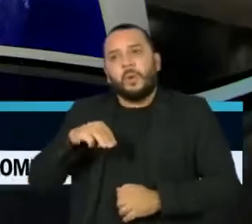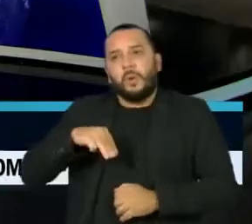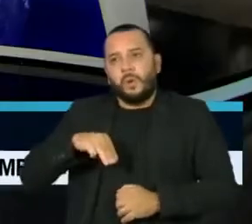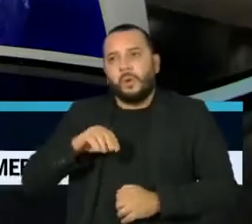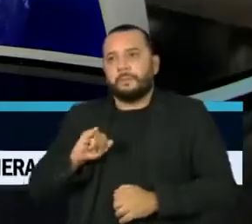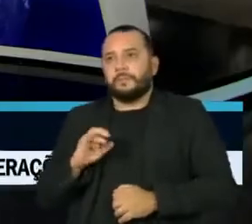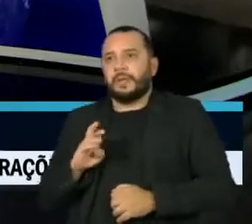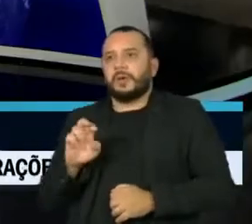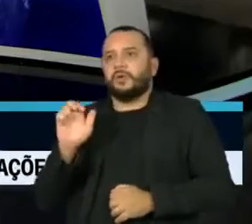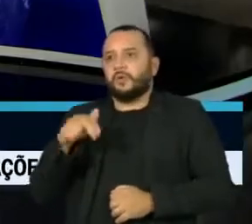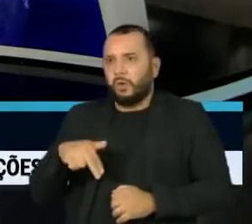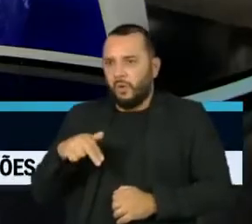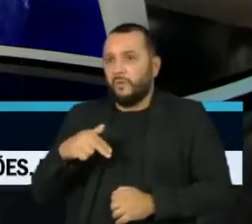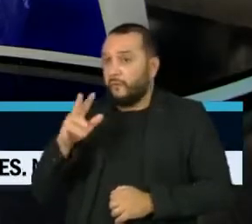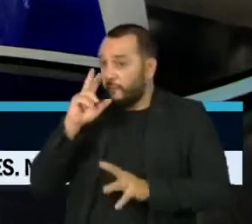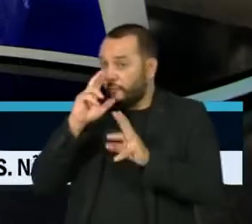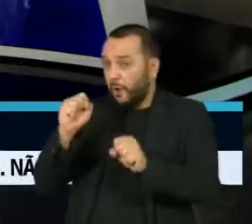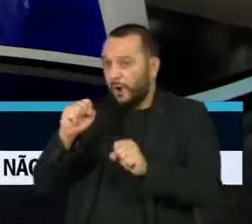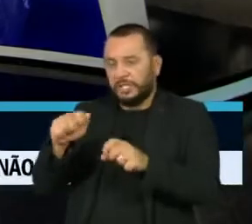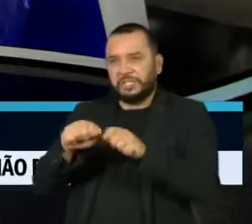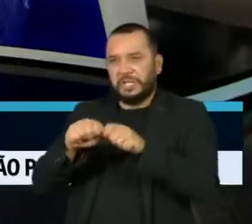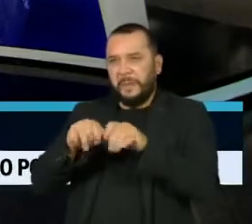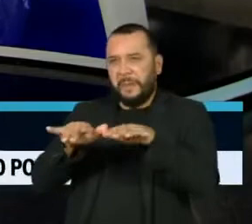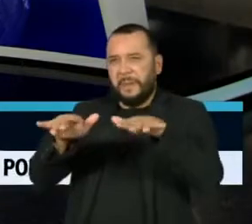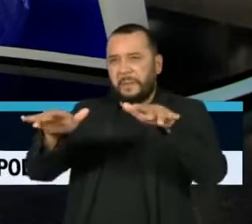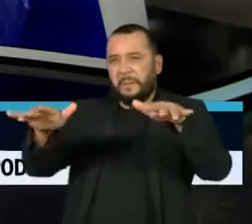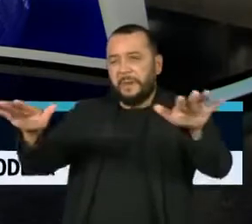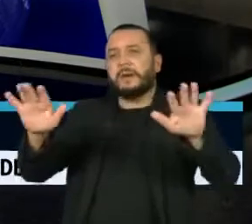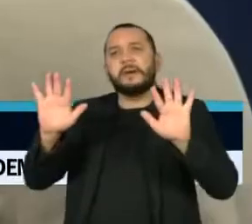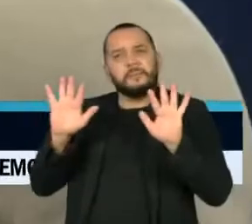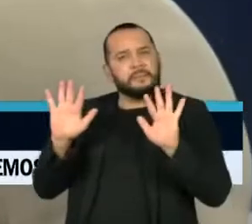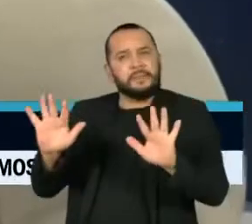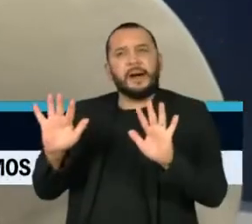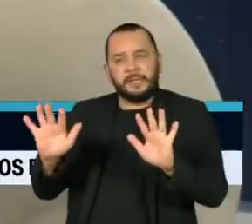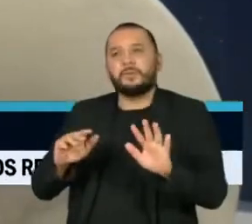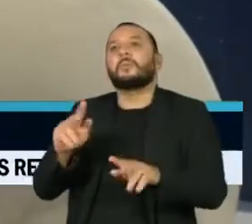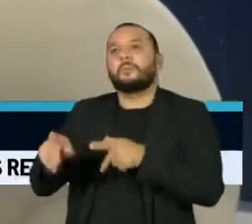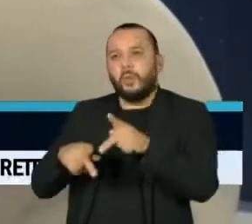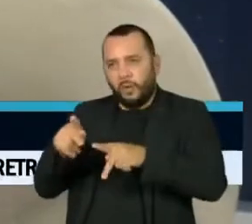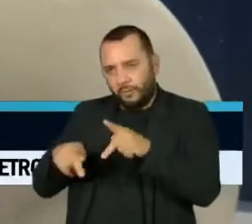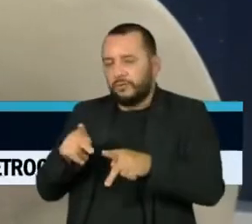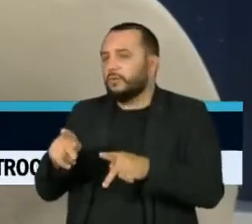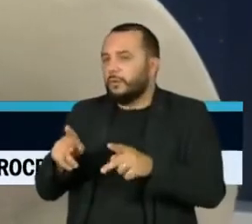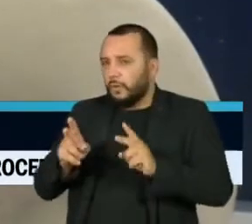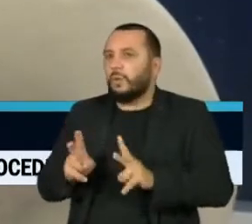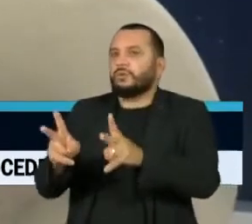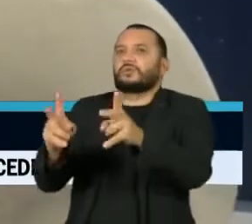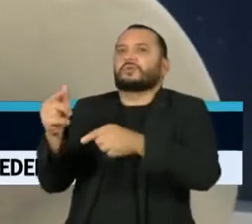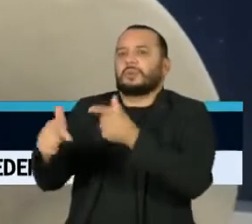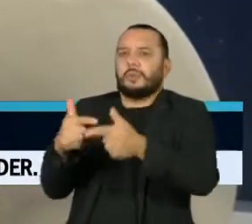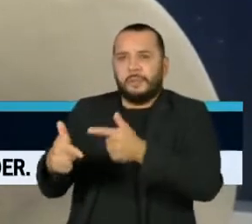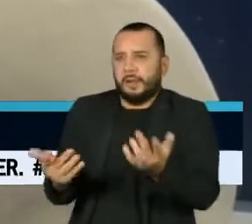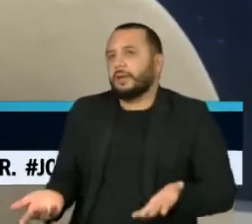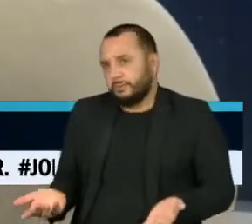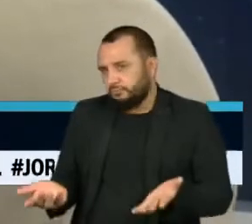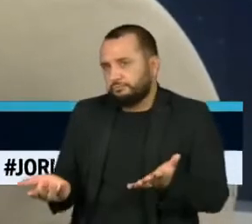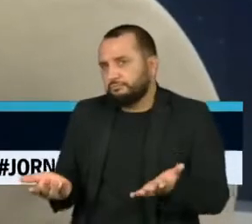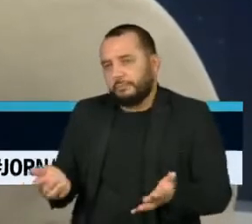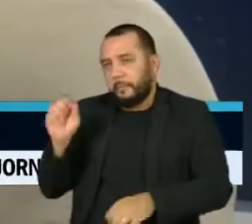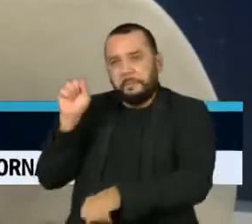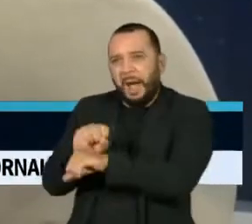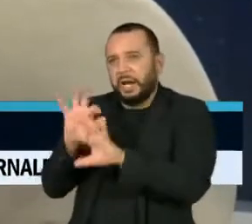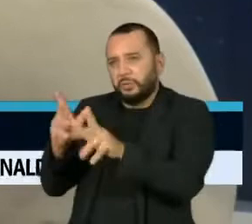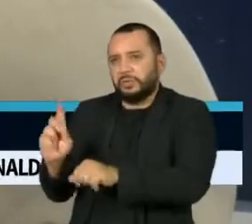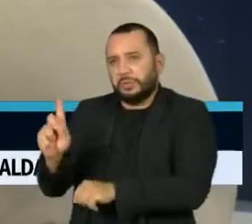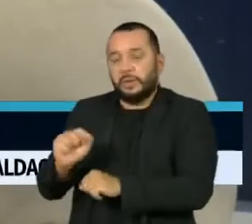de contágio mas ela não interrompe cadeias como um todo são agora capazes Hoje os governadores decidiram manter o